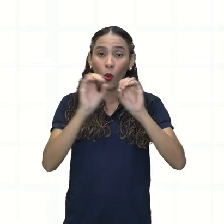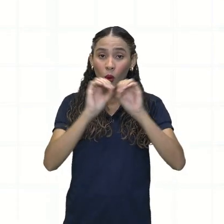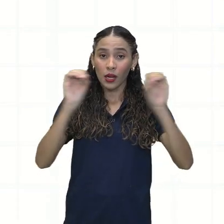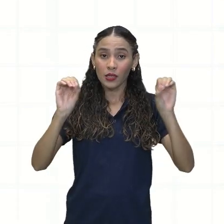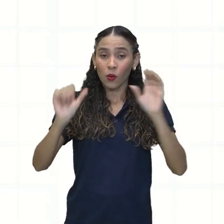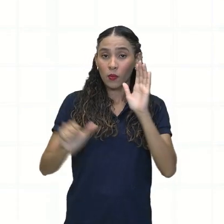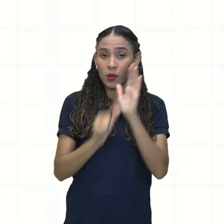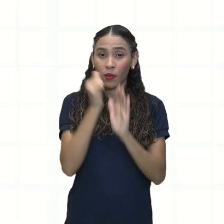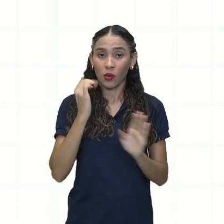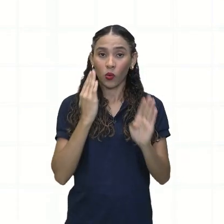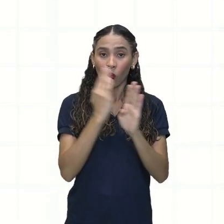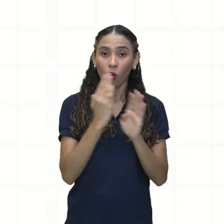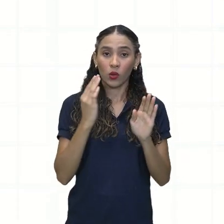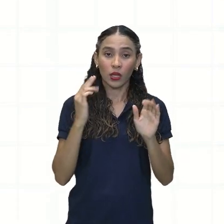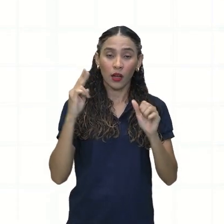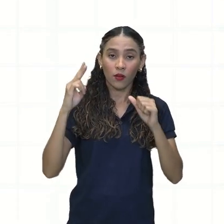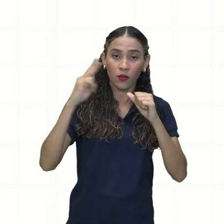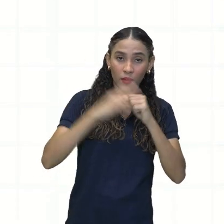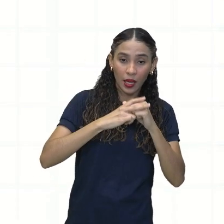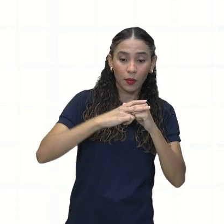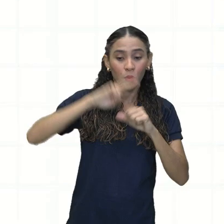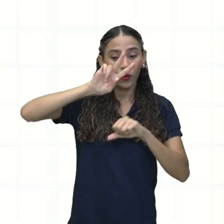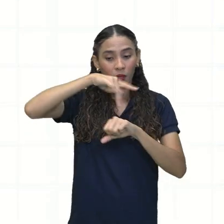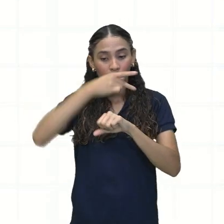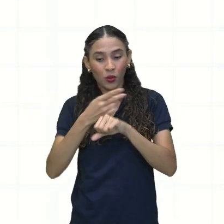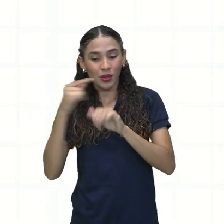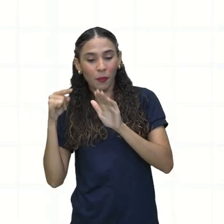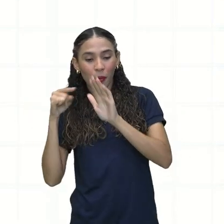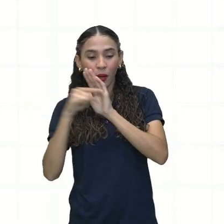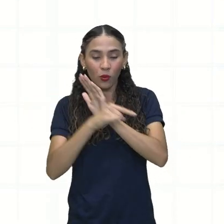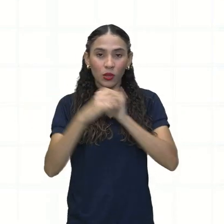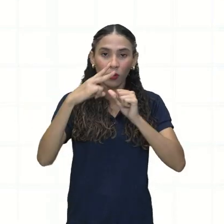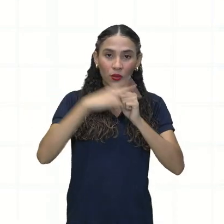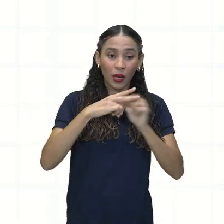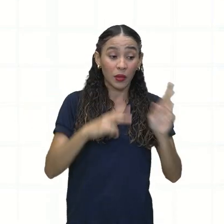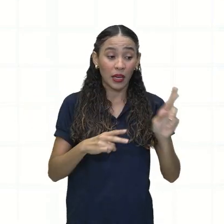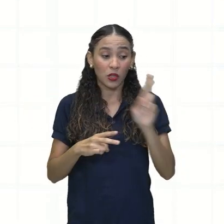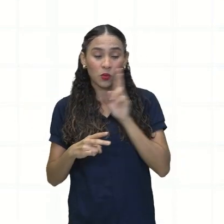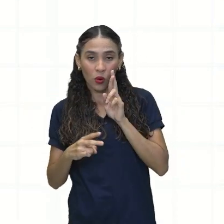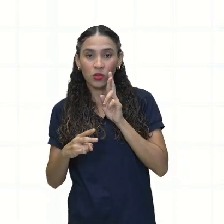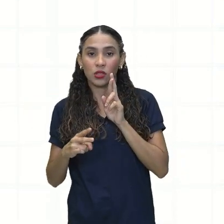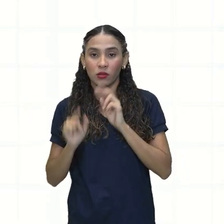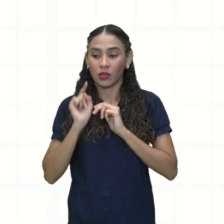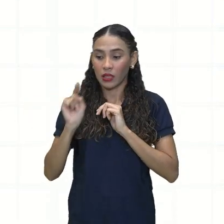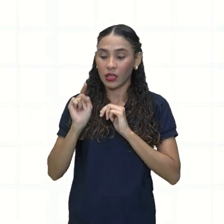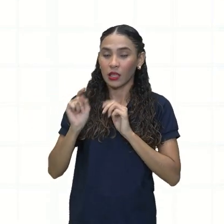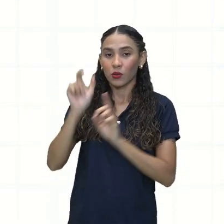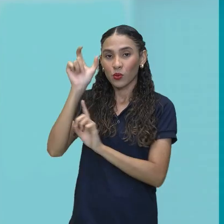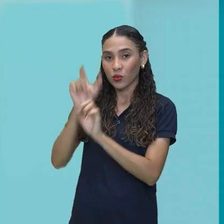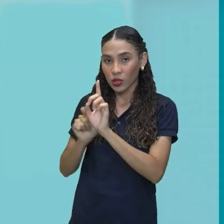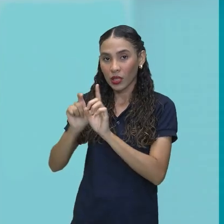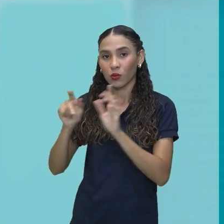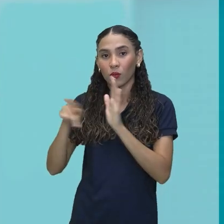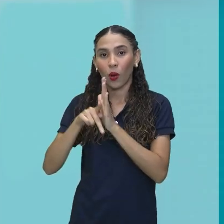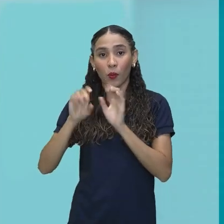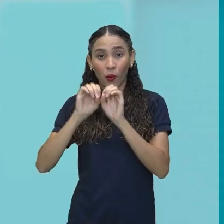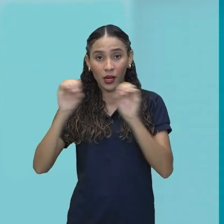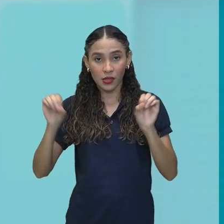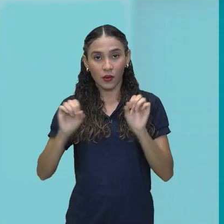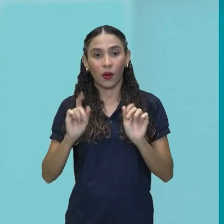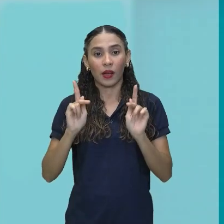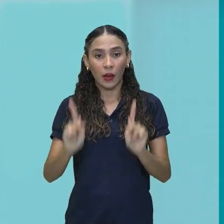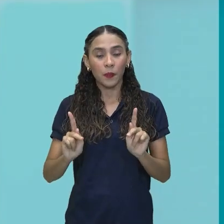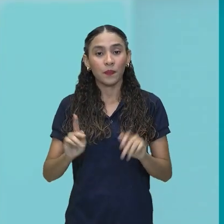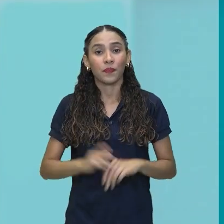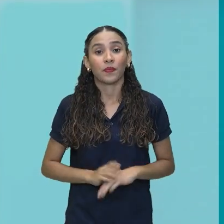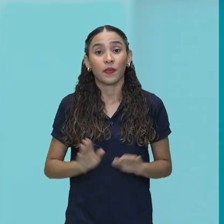verbo. Para o verbo, você pergunta. E a resposta para a pergunta é o sujeito da oração, ok? E